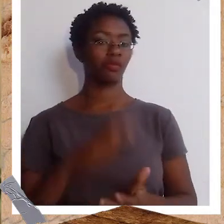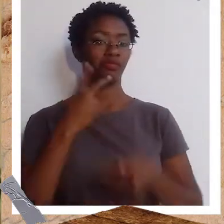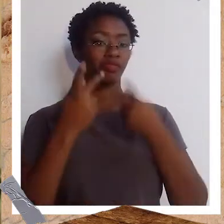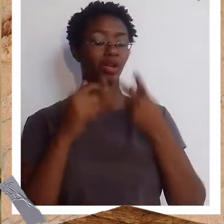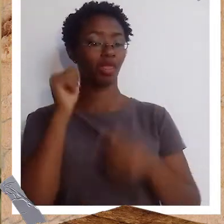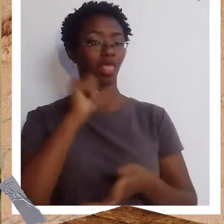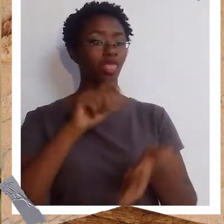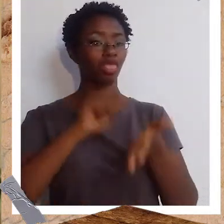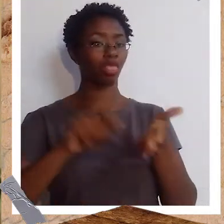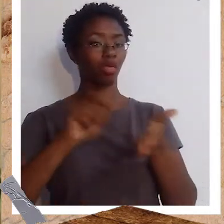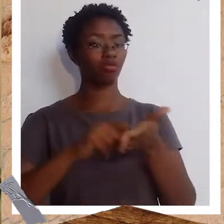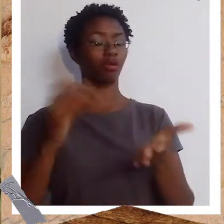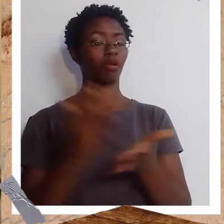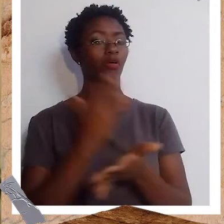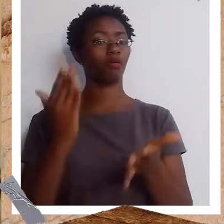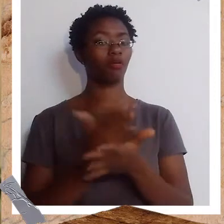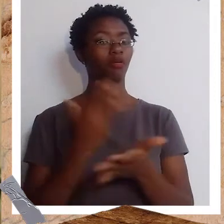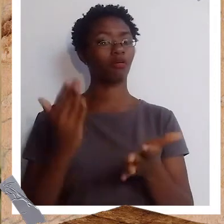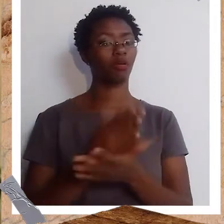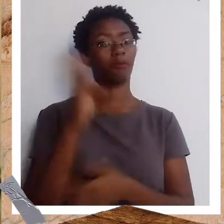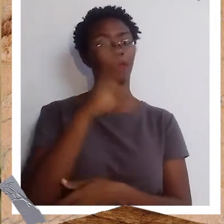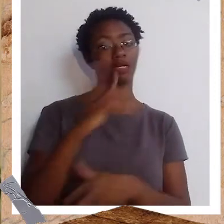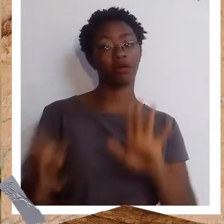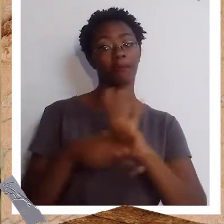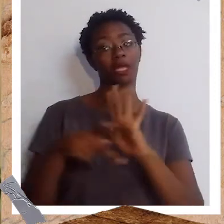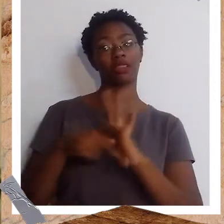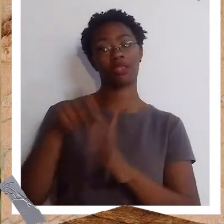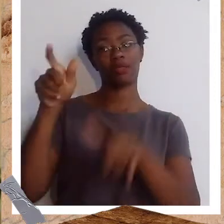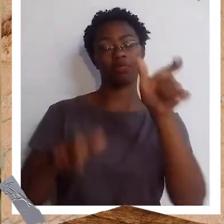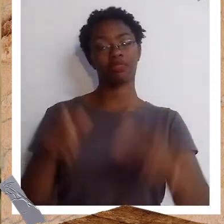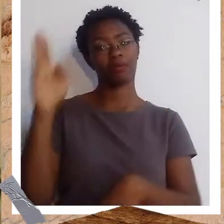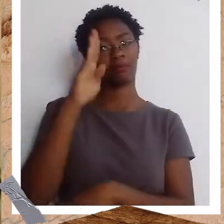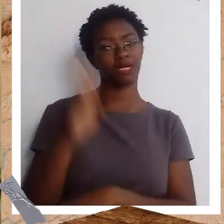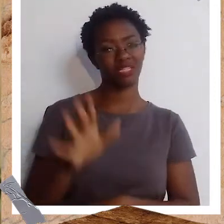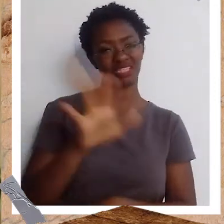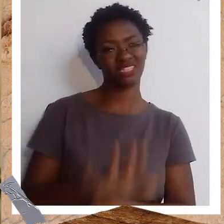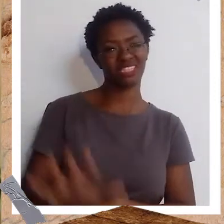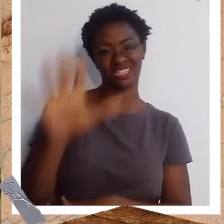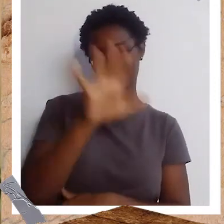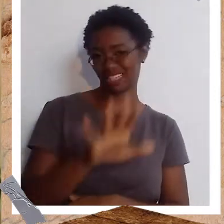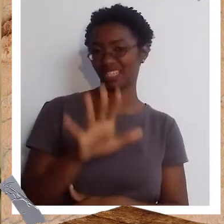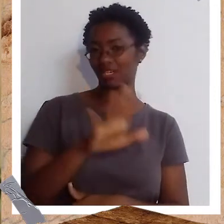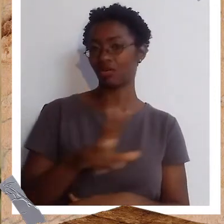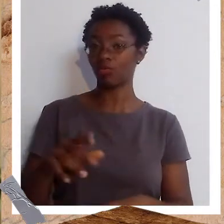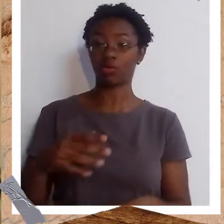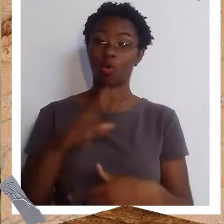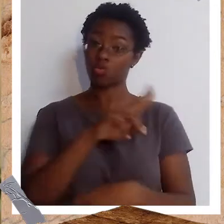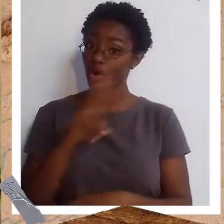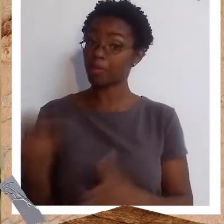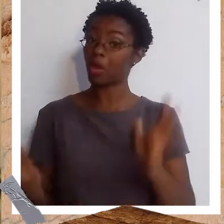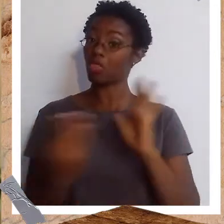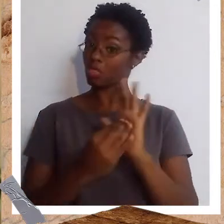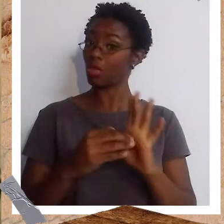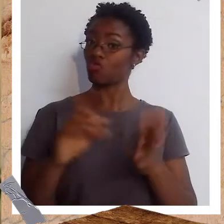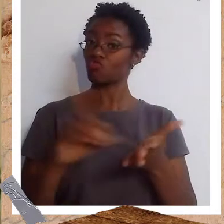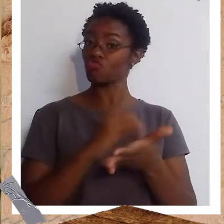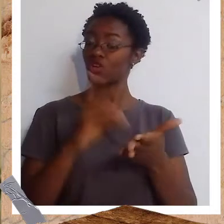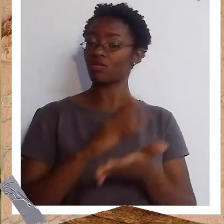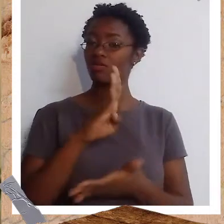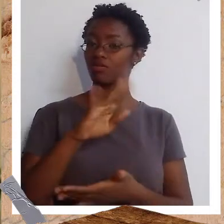autora de um livro como Um Brasil para os Brasileiros, né, para dar o título que ela quis dar para o Diário de Bitita, que faz